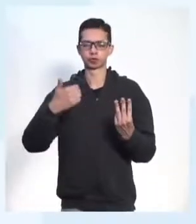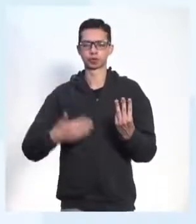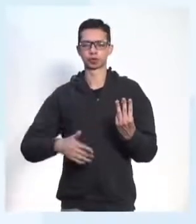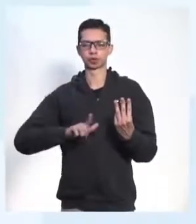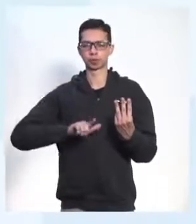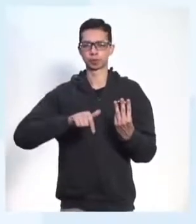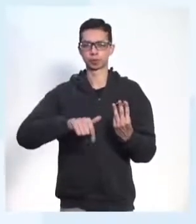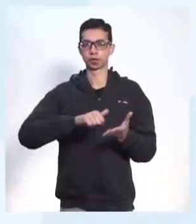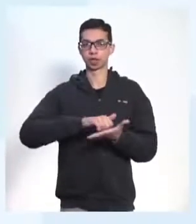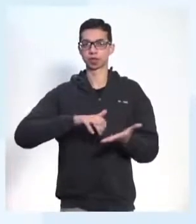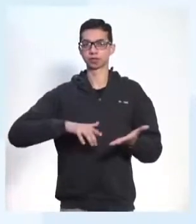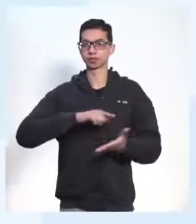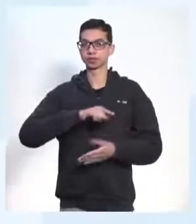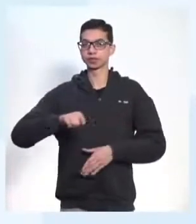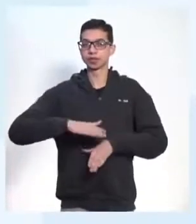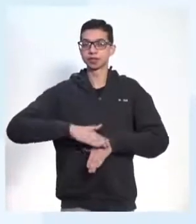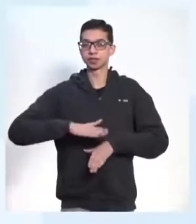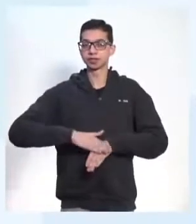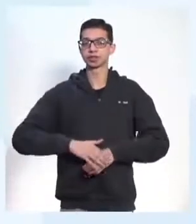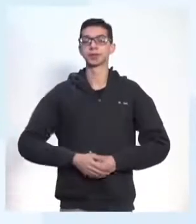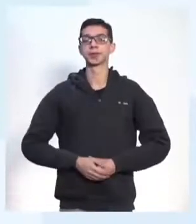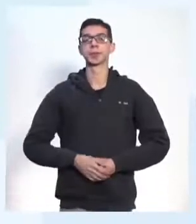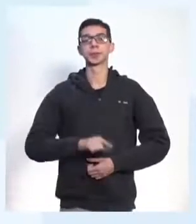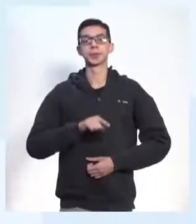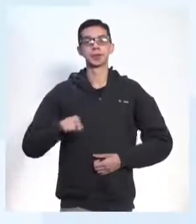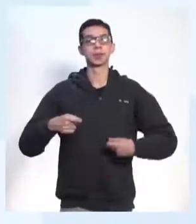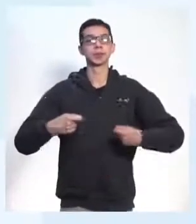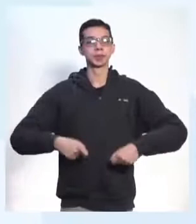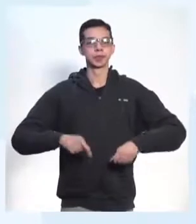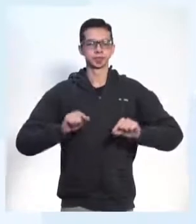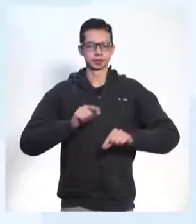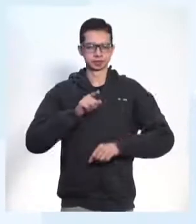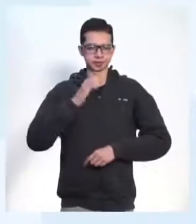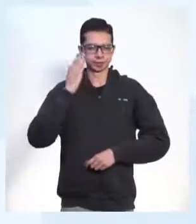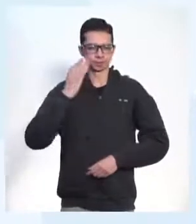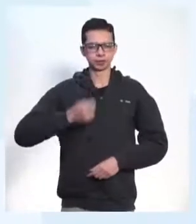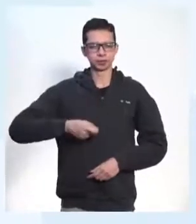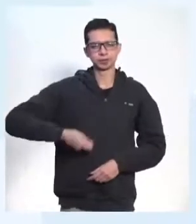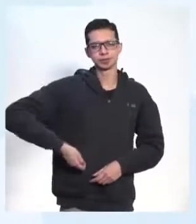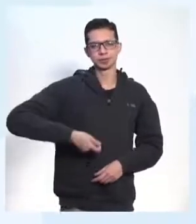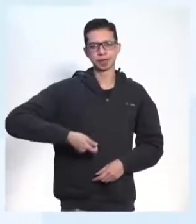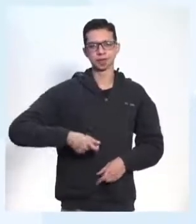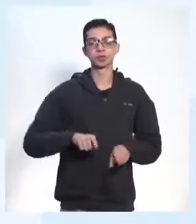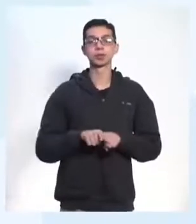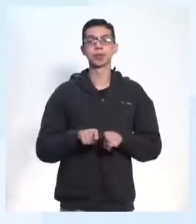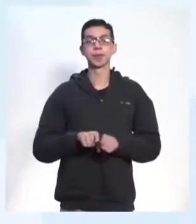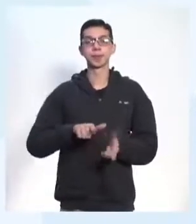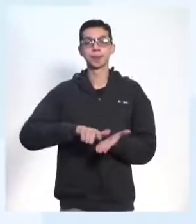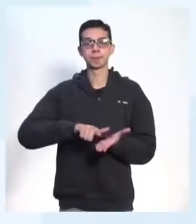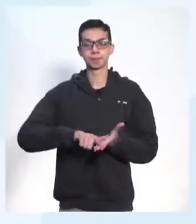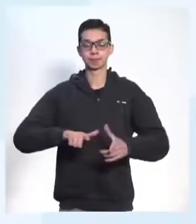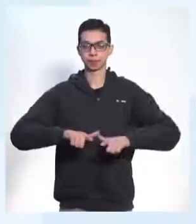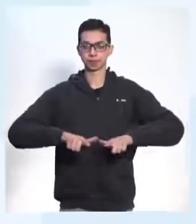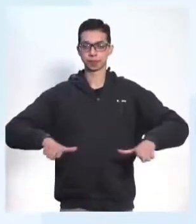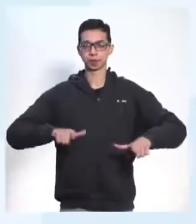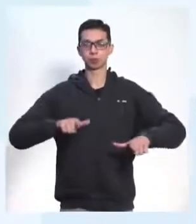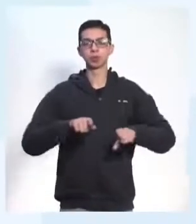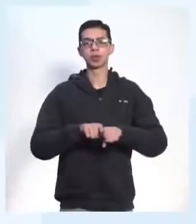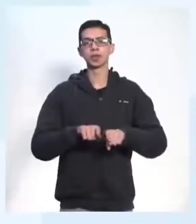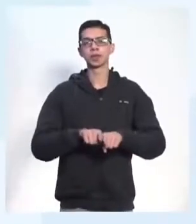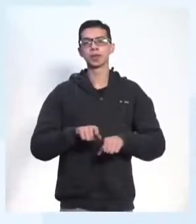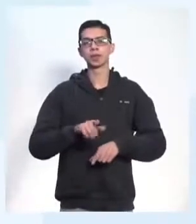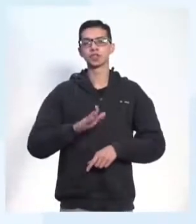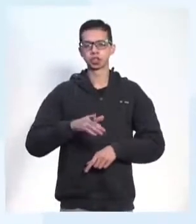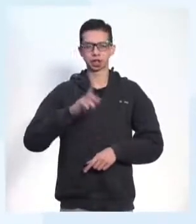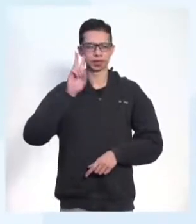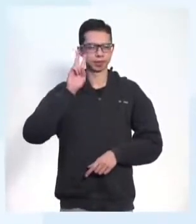dessa atividade. Então, você vai ter que ter um dado, uma folha de sulfite e um tabuleiro. Lembrando, o tabuleiro nós já utilizamos aqui na